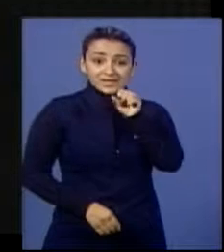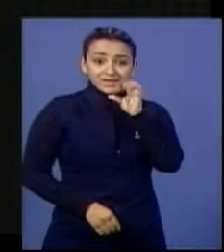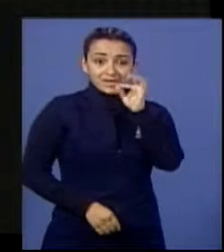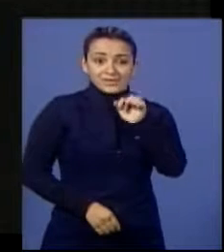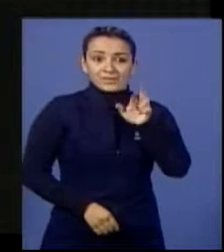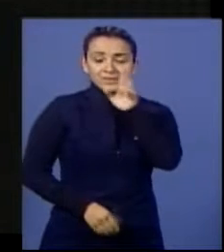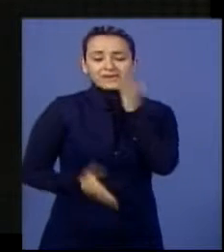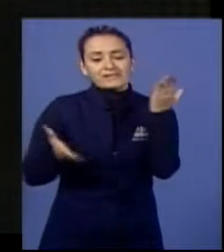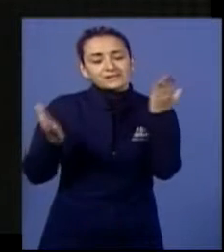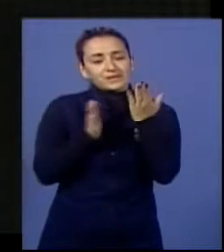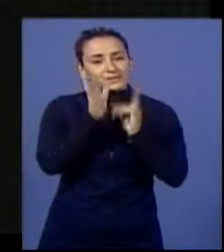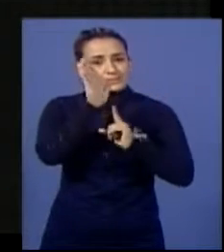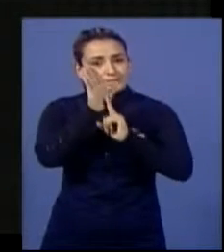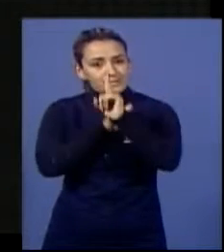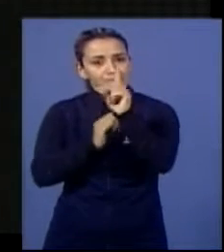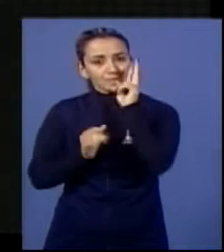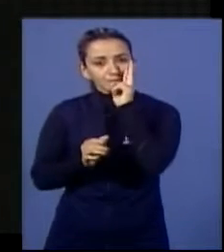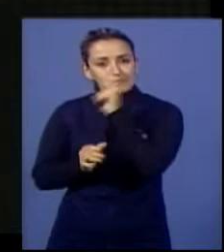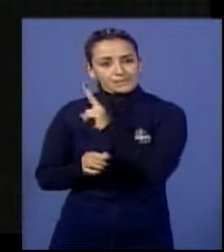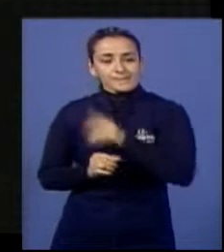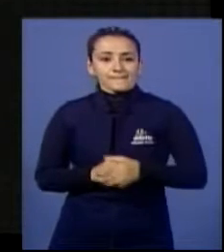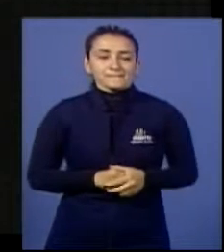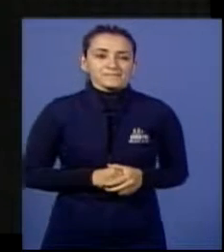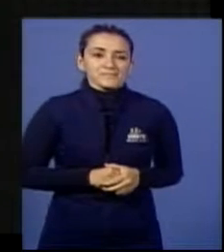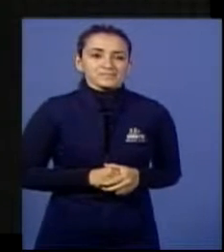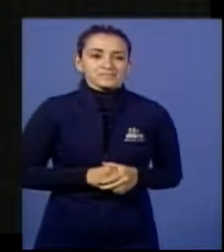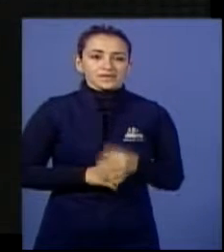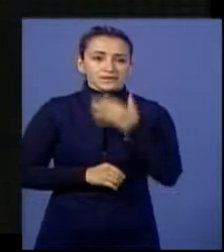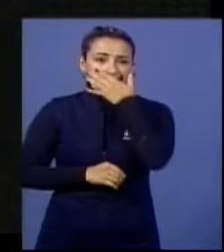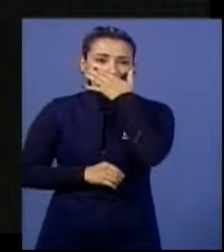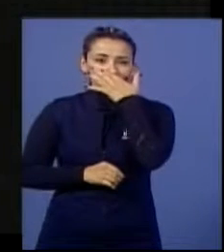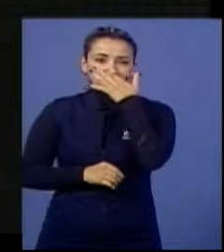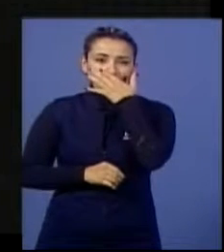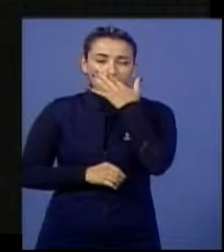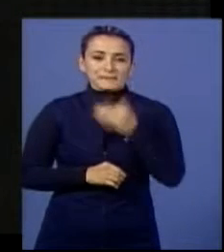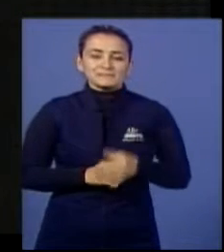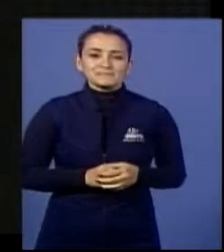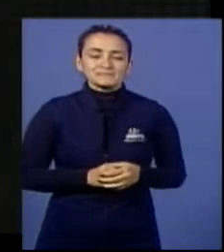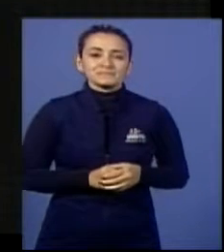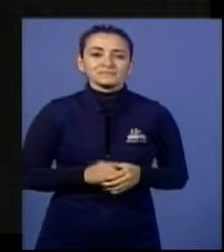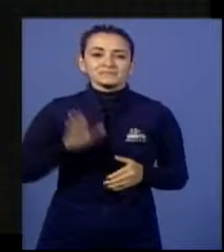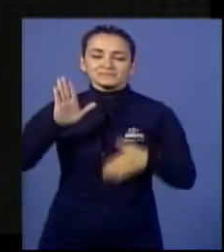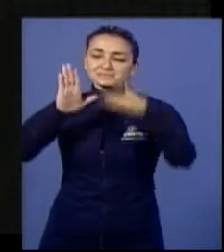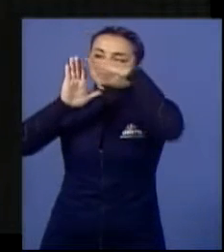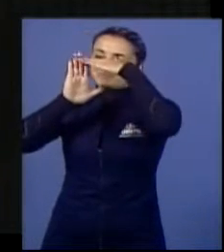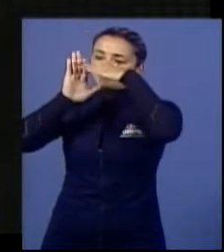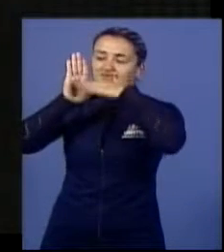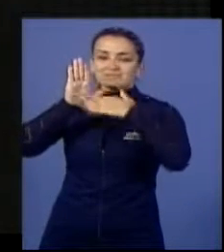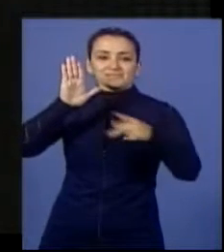ver o seguinte. Pergunta dele é exatamente essa. As funções orgânicas...